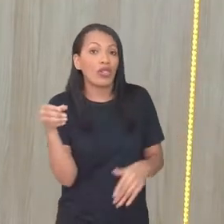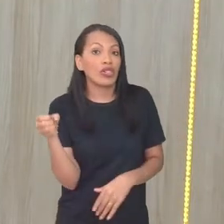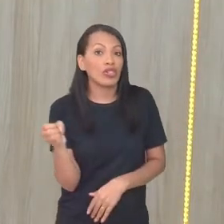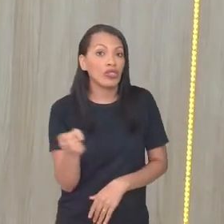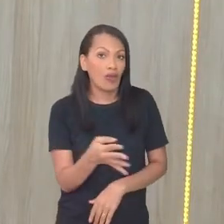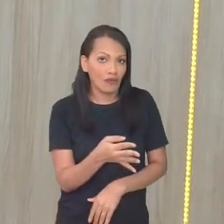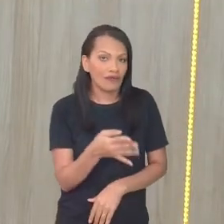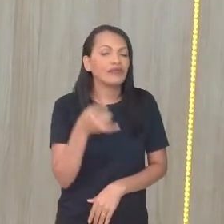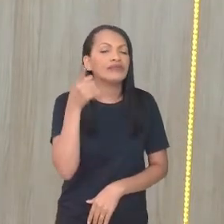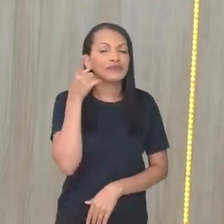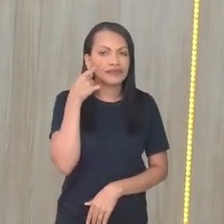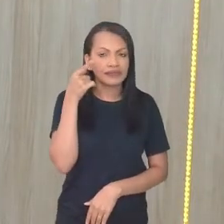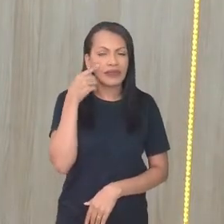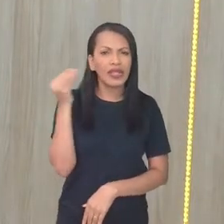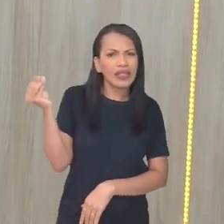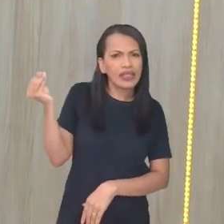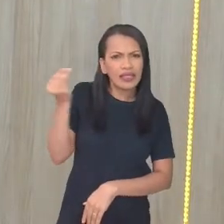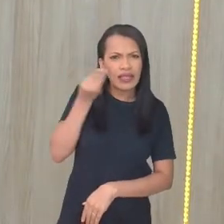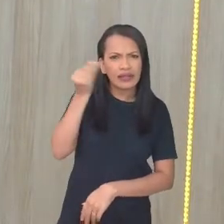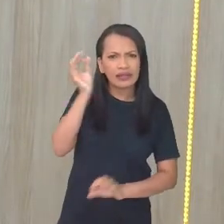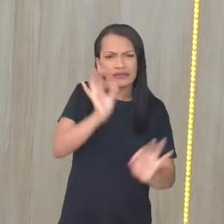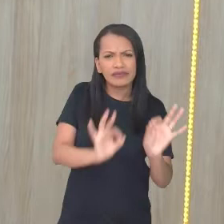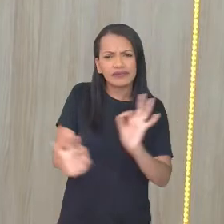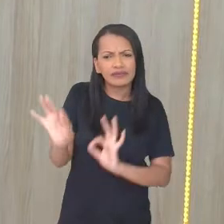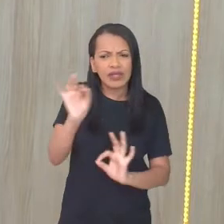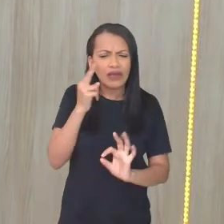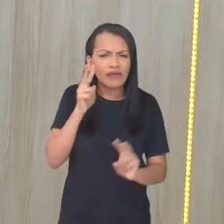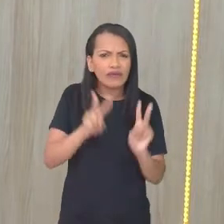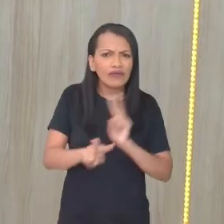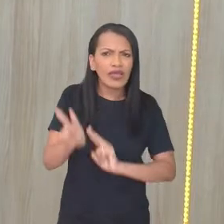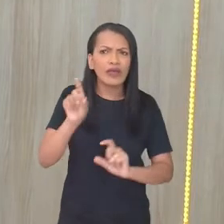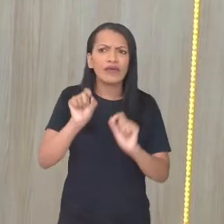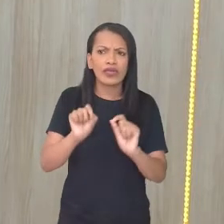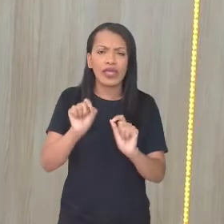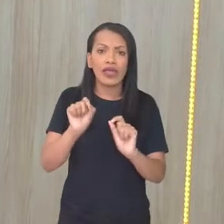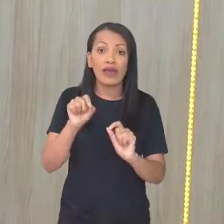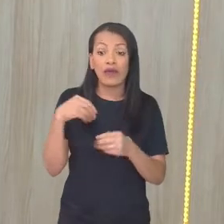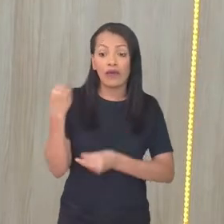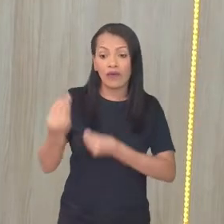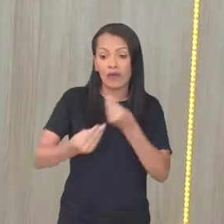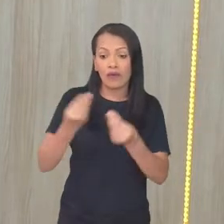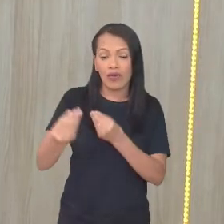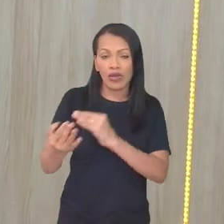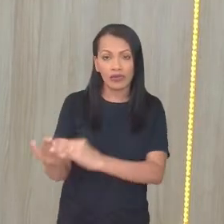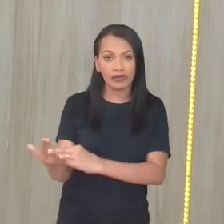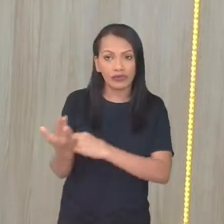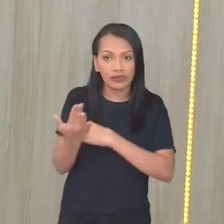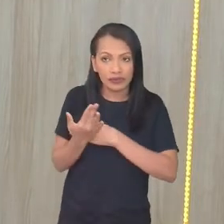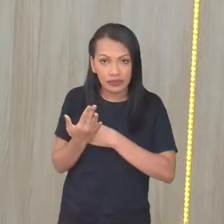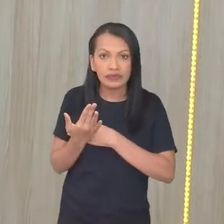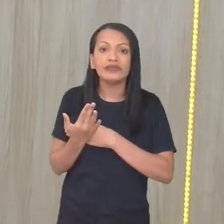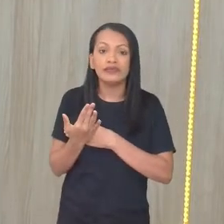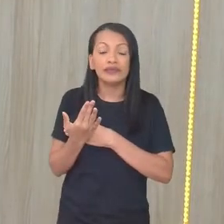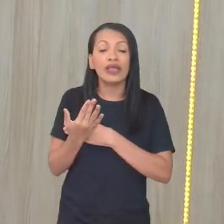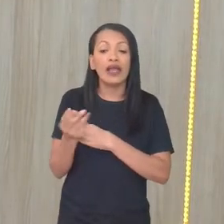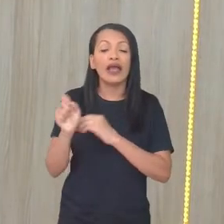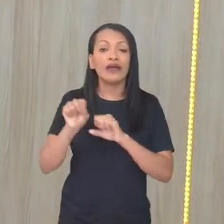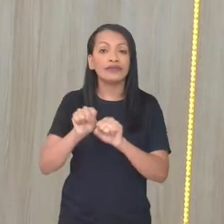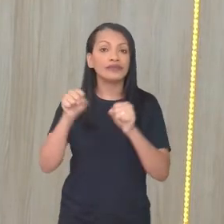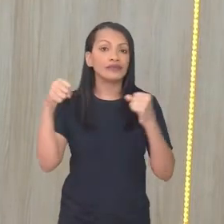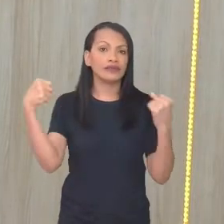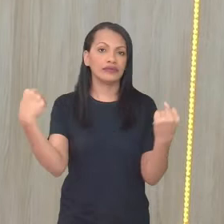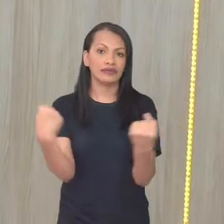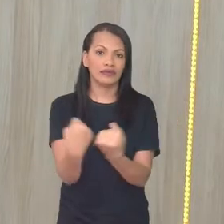tentar reconhecer aqui o Egito Antigo, tratando sobre as suas contribuições para a sociedade. A gente